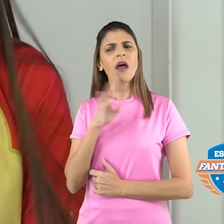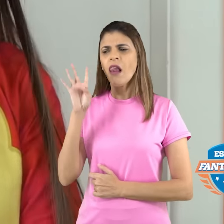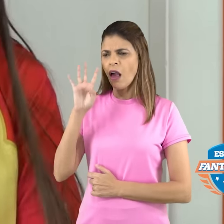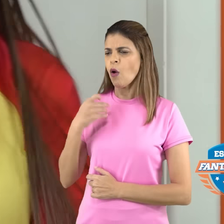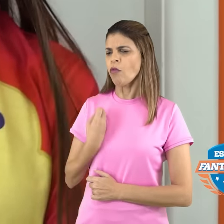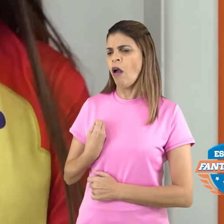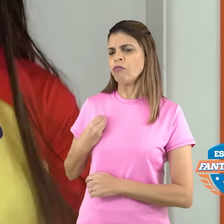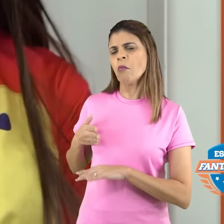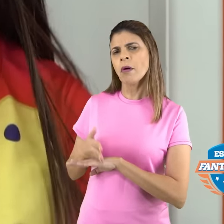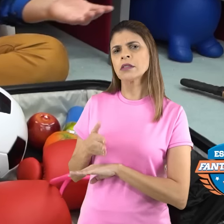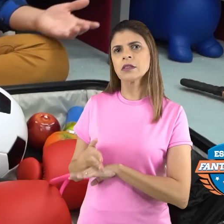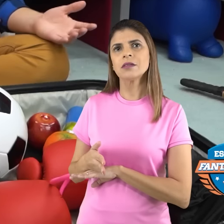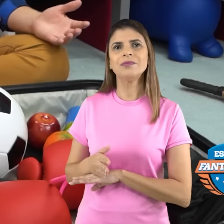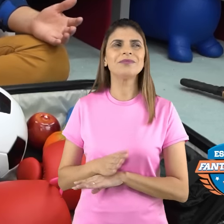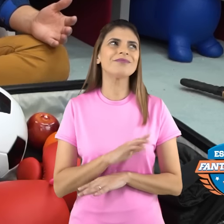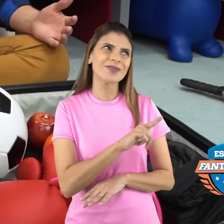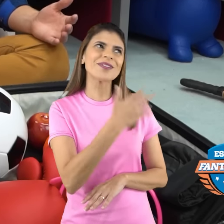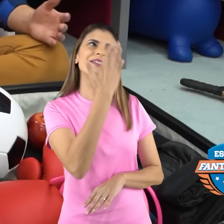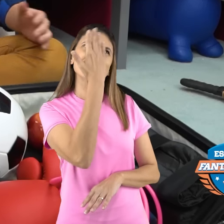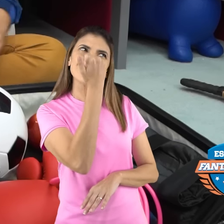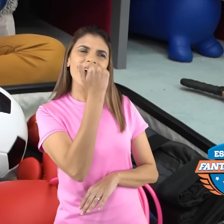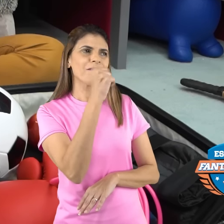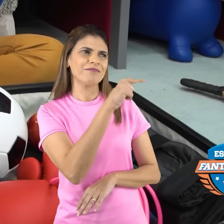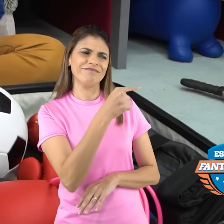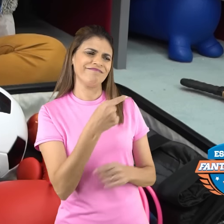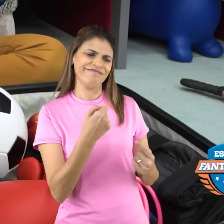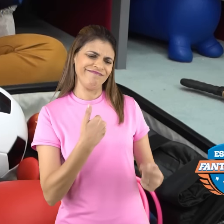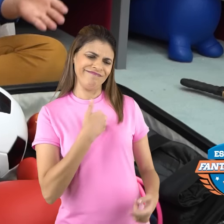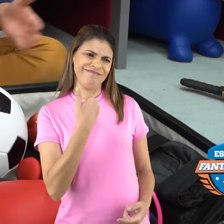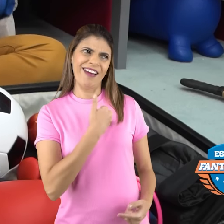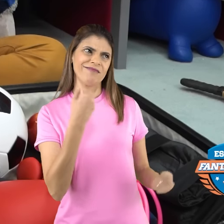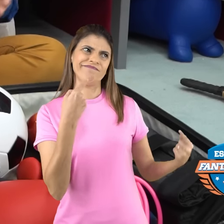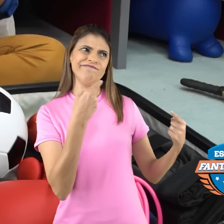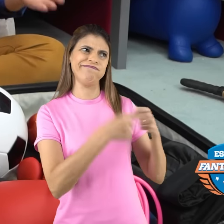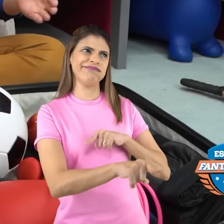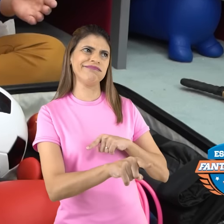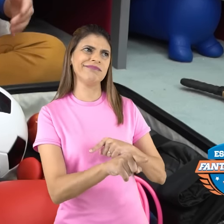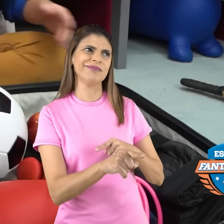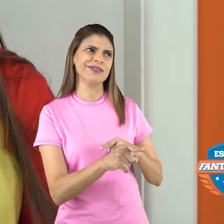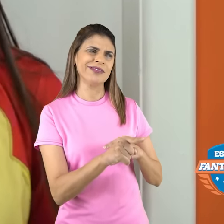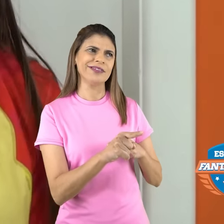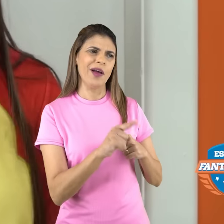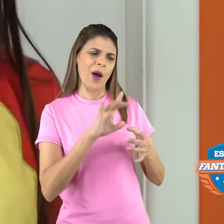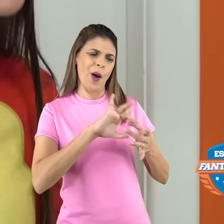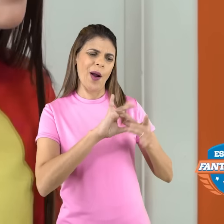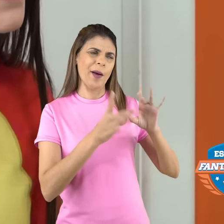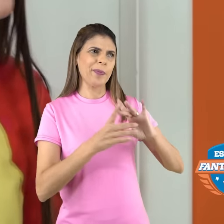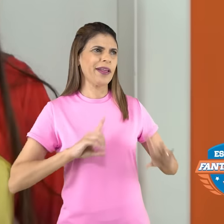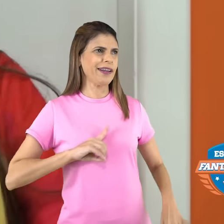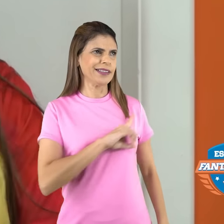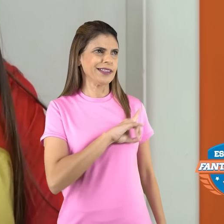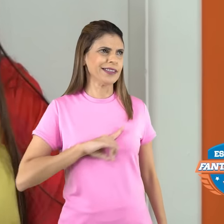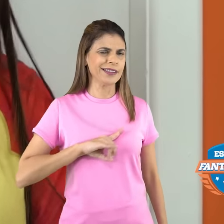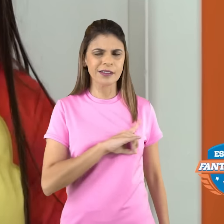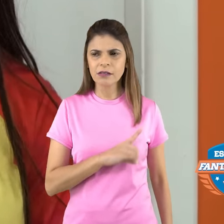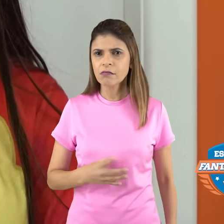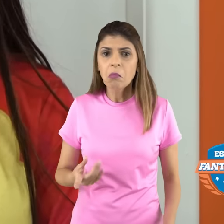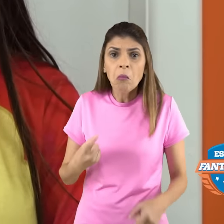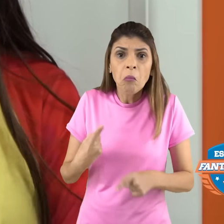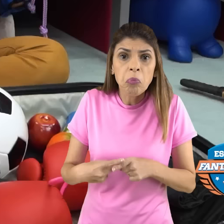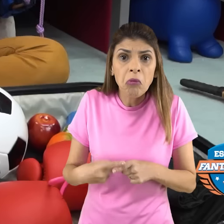quero participar. Ah, Gi, você sabe muito bem que você não tem idade pra participar das Olimpíadas Sinistras. Por que não?